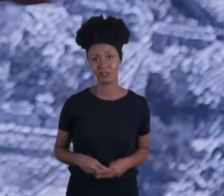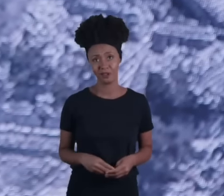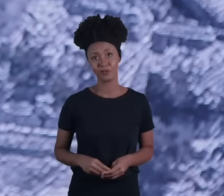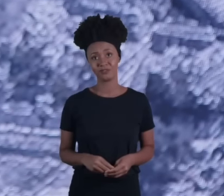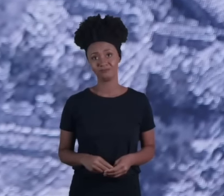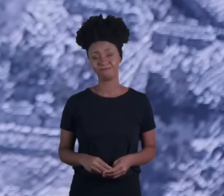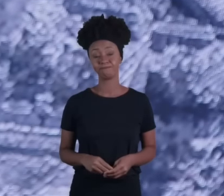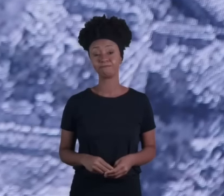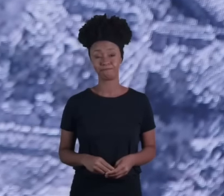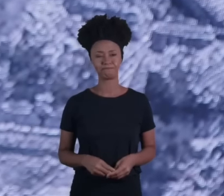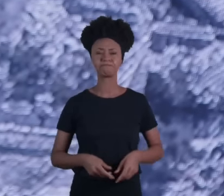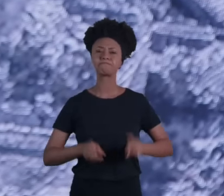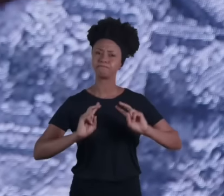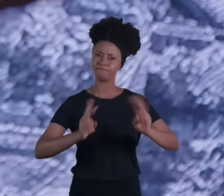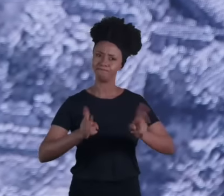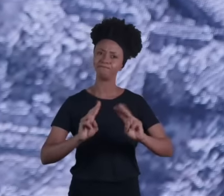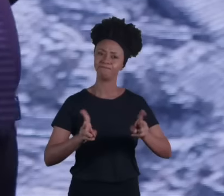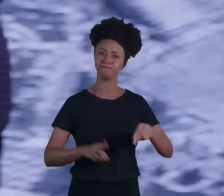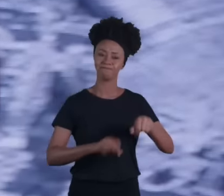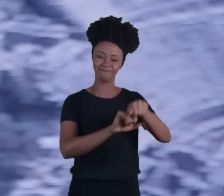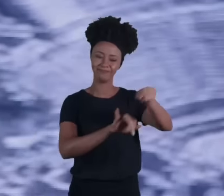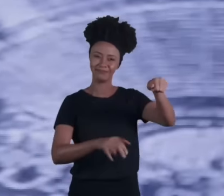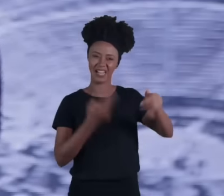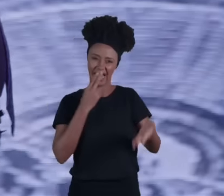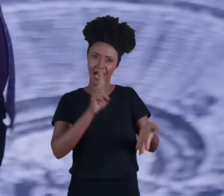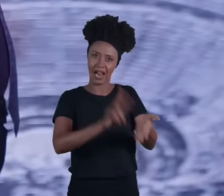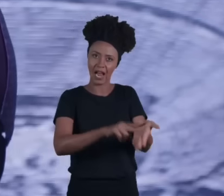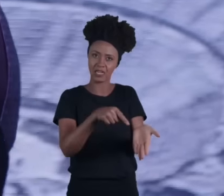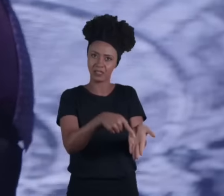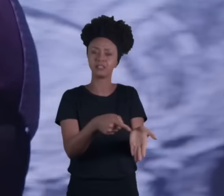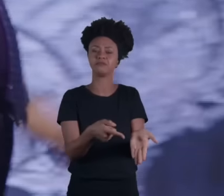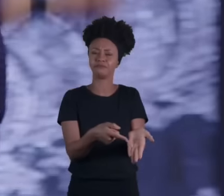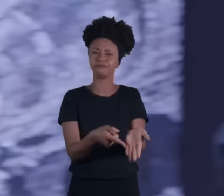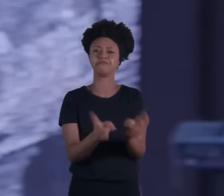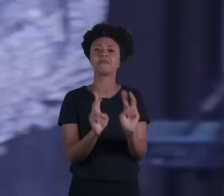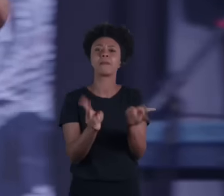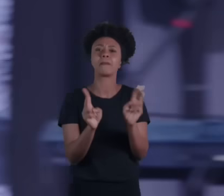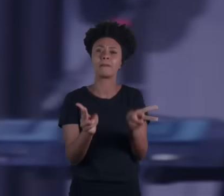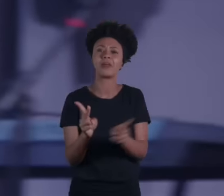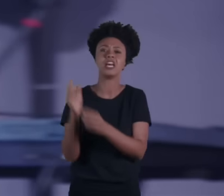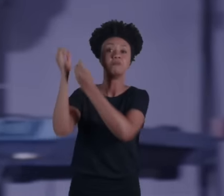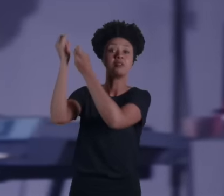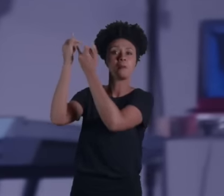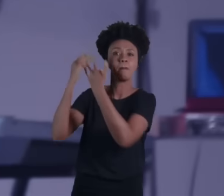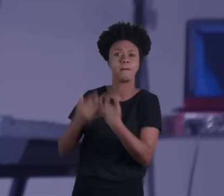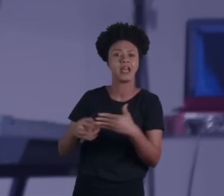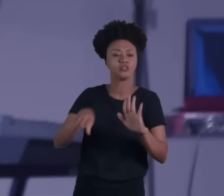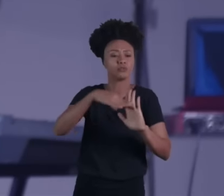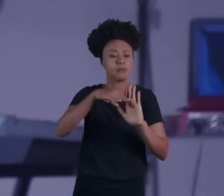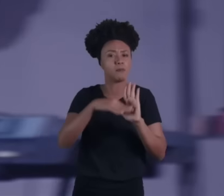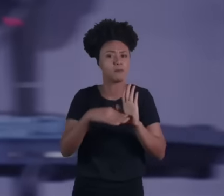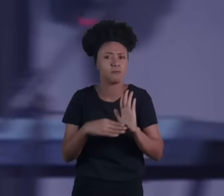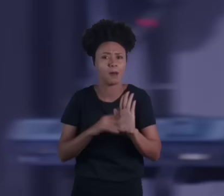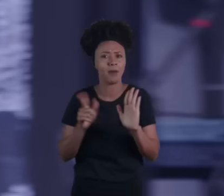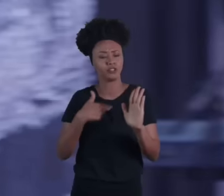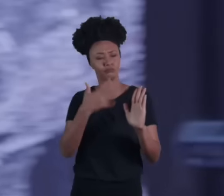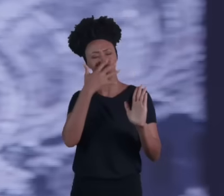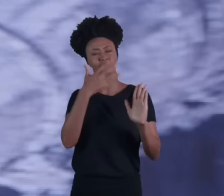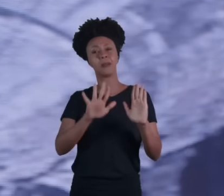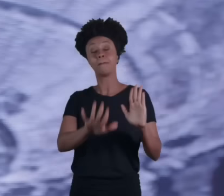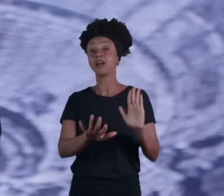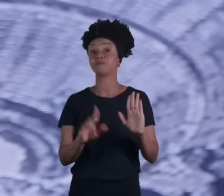Nessa carta nós vamos ficar maravilhados com todas as extraordinárias bênçãos que ele nos deu. Mas a